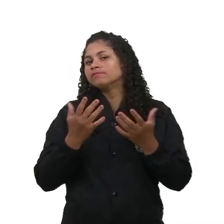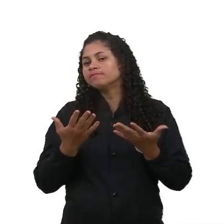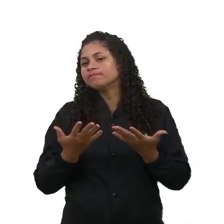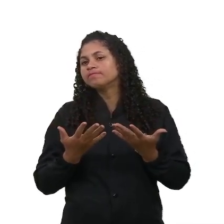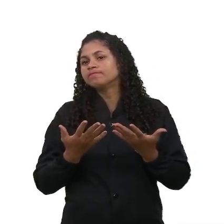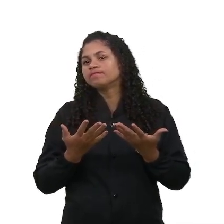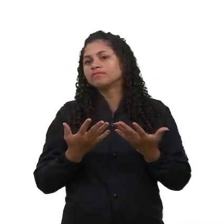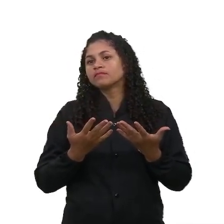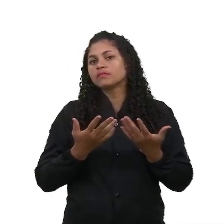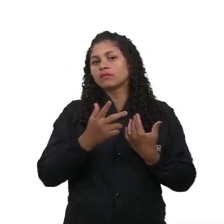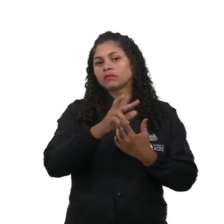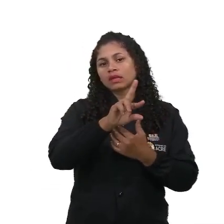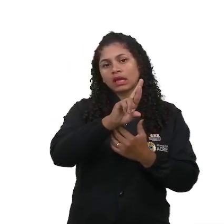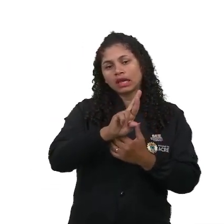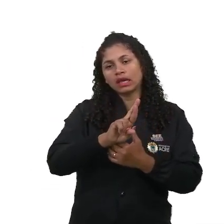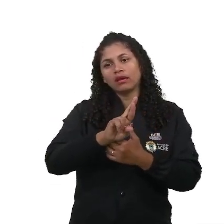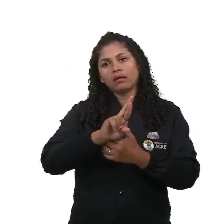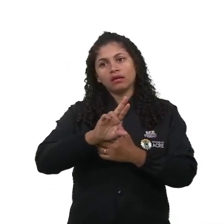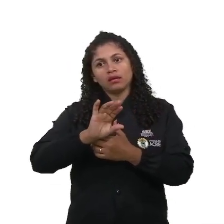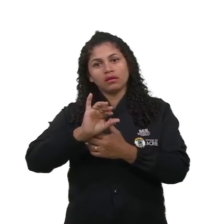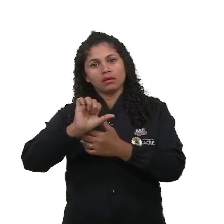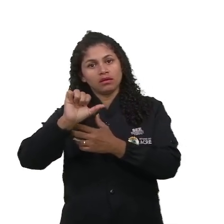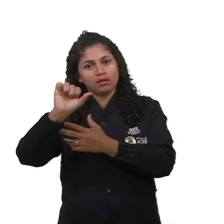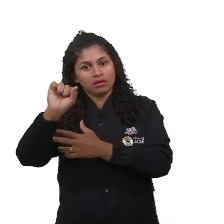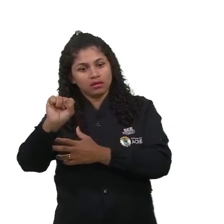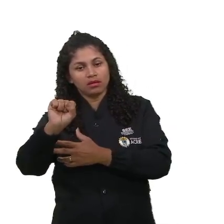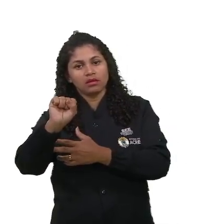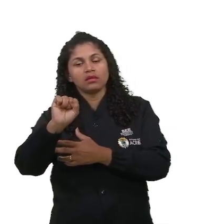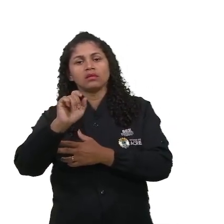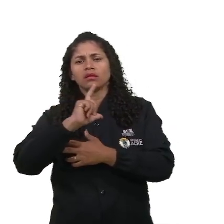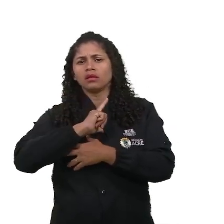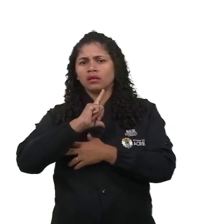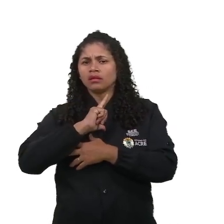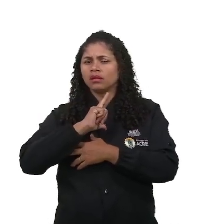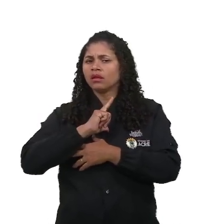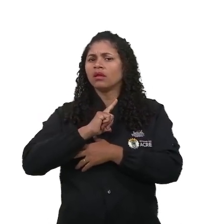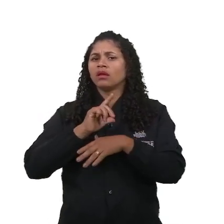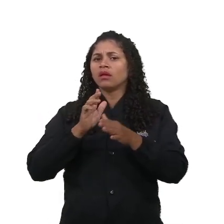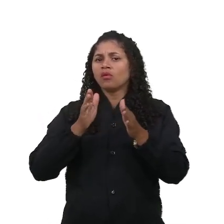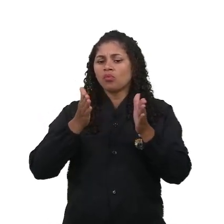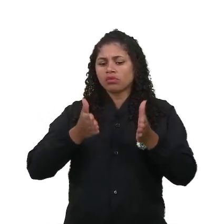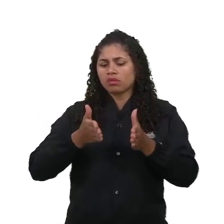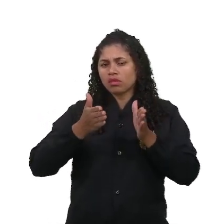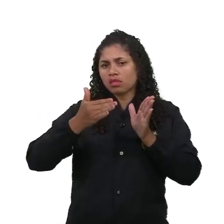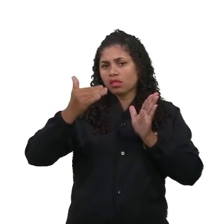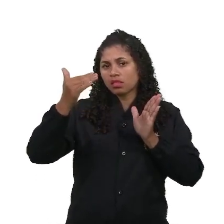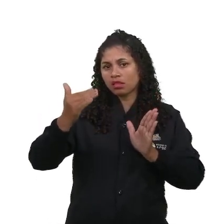S tem o mesmo tamanho que o segmento PQ, ok?